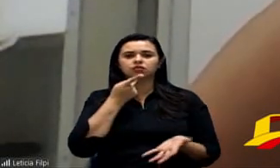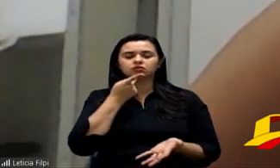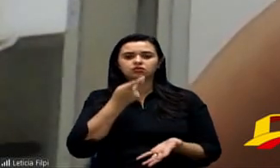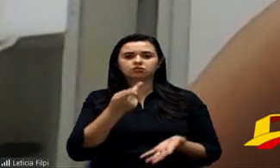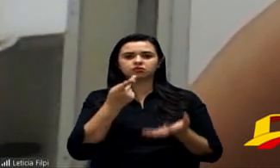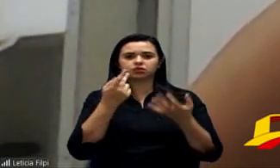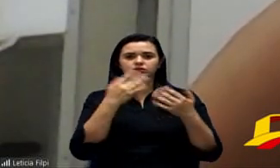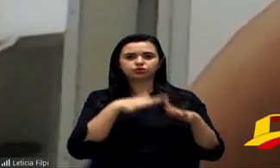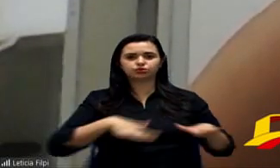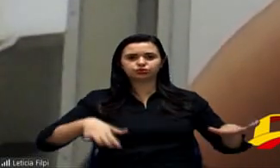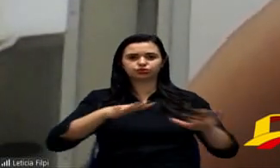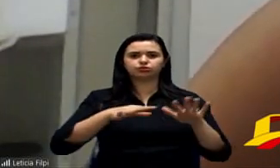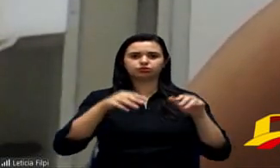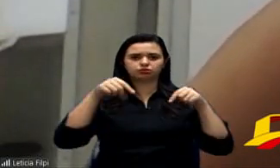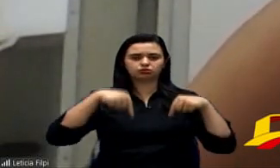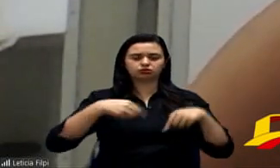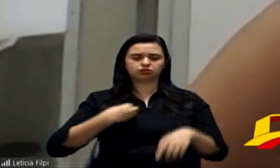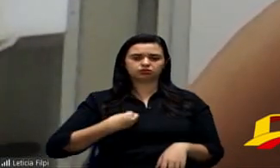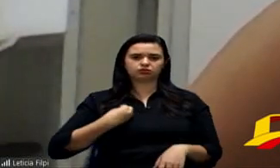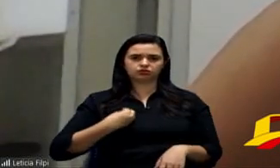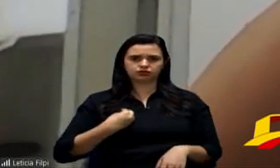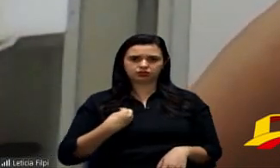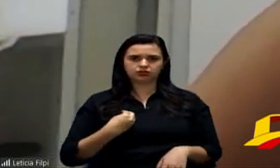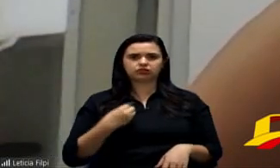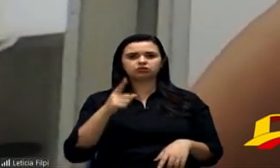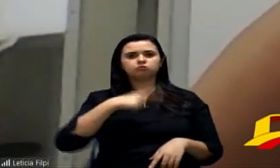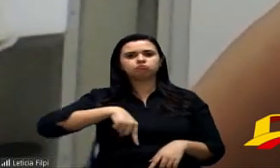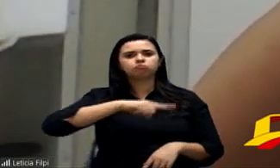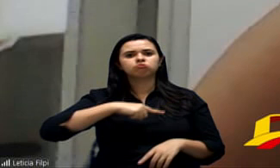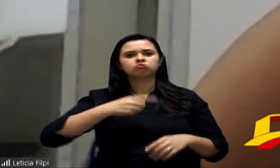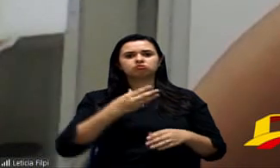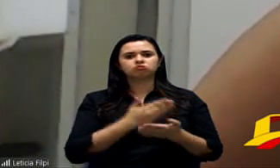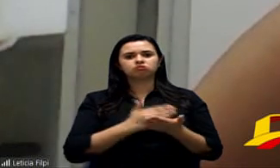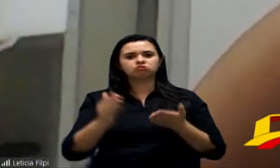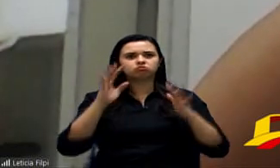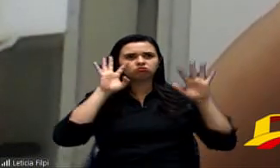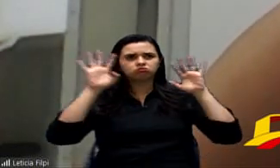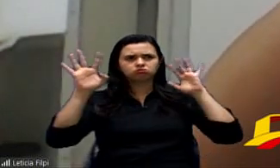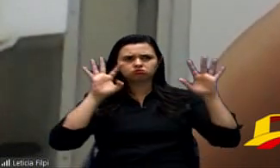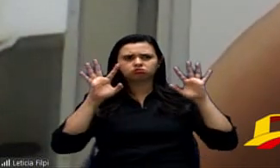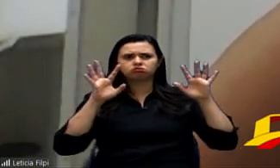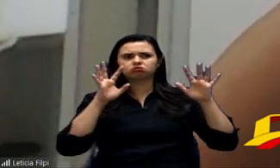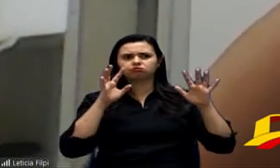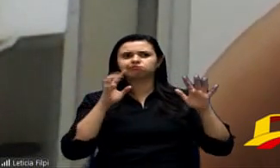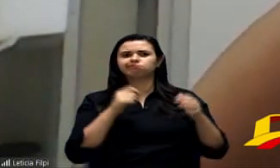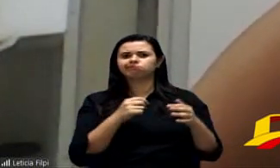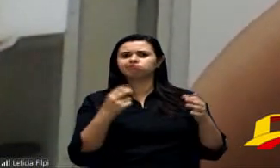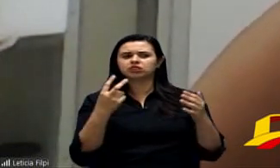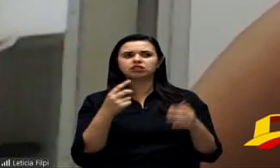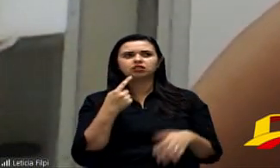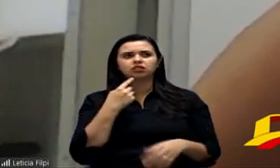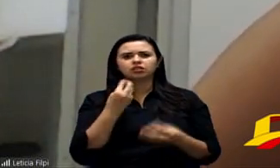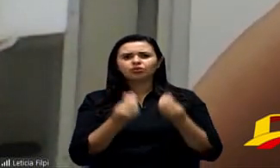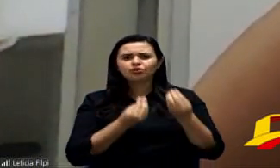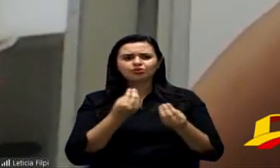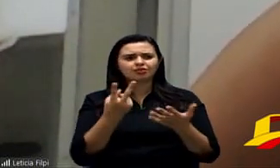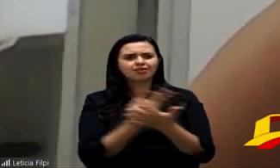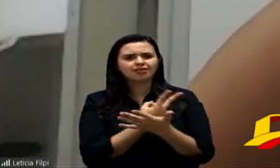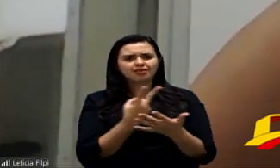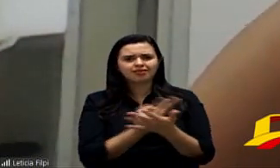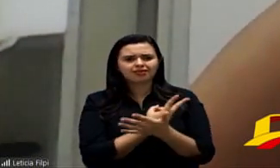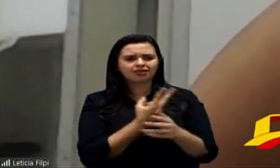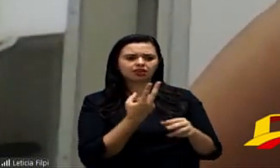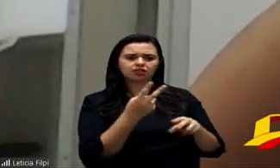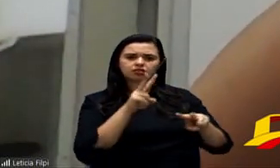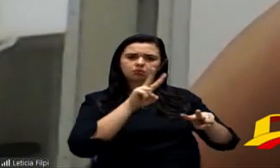que a gente inicie uma reflexão sobre a imoralidade de se manter o Sandro no santuário.